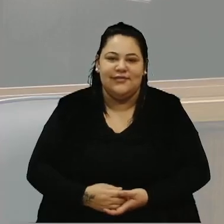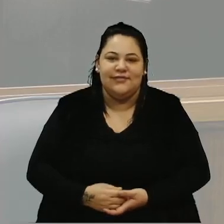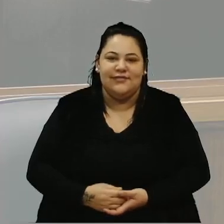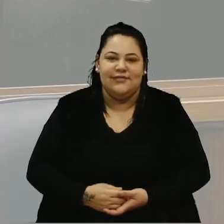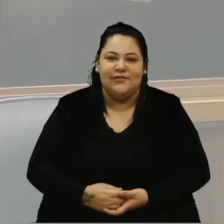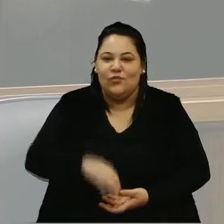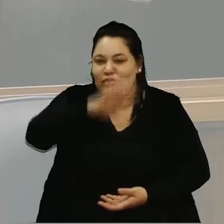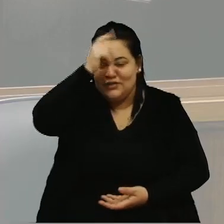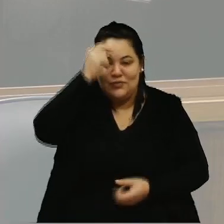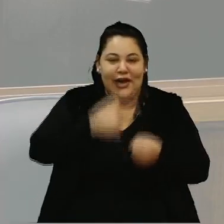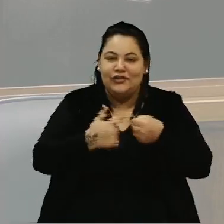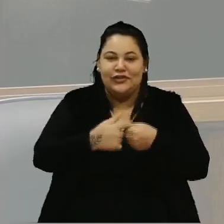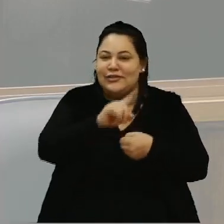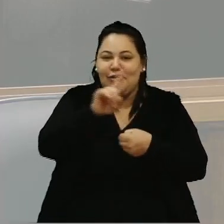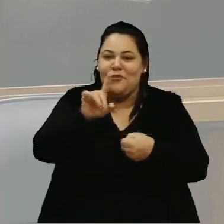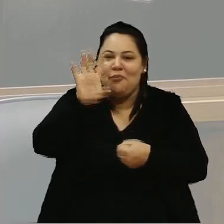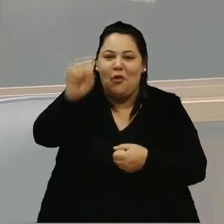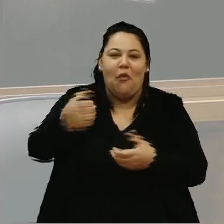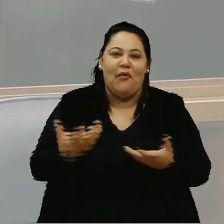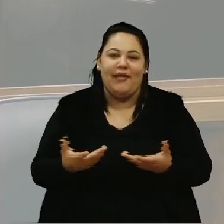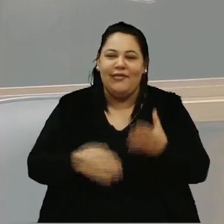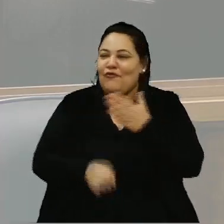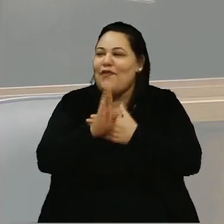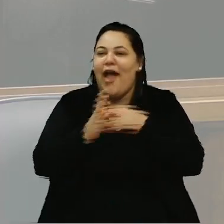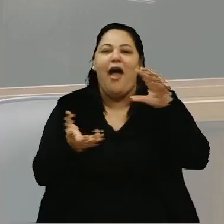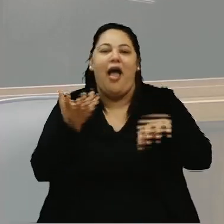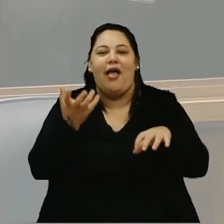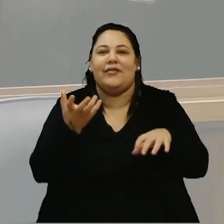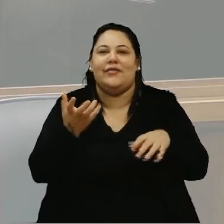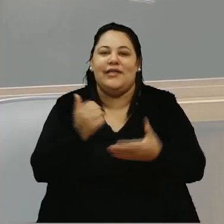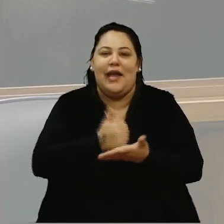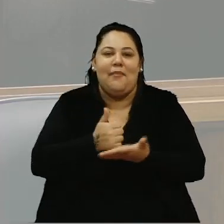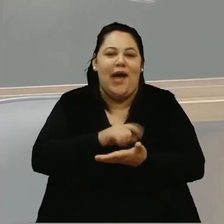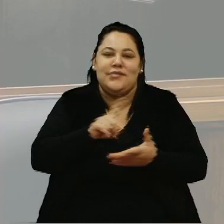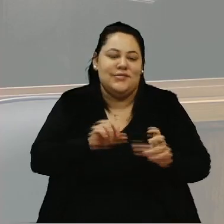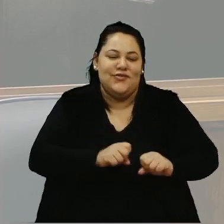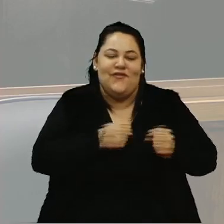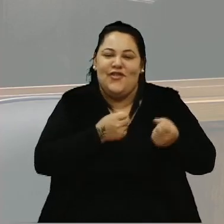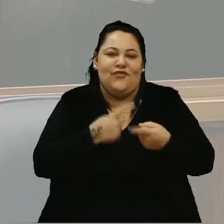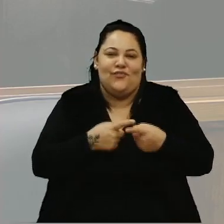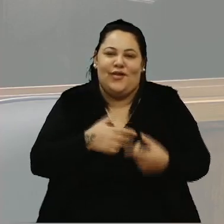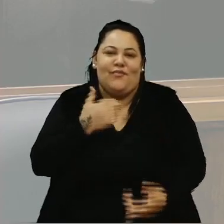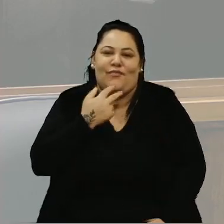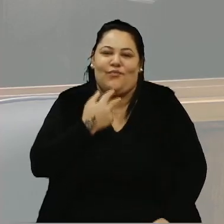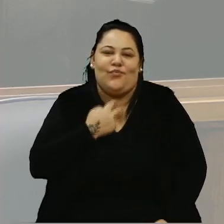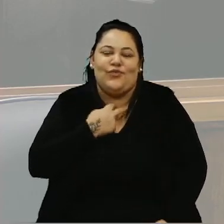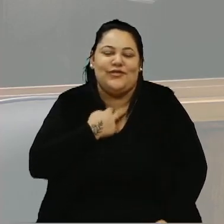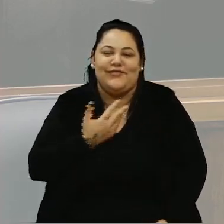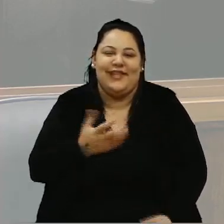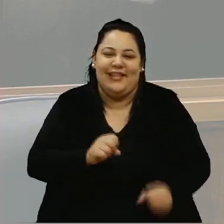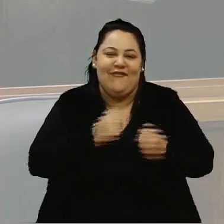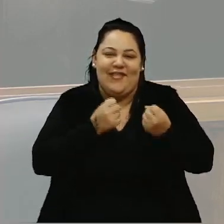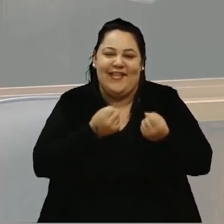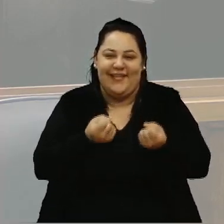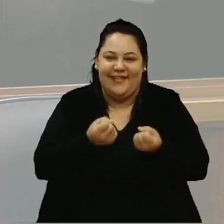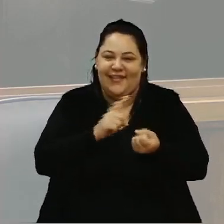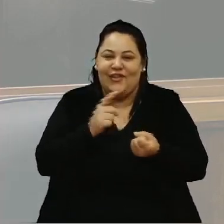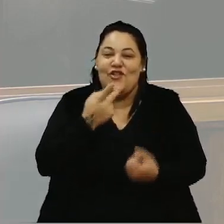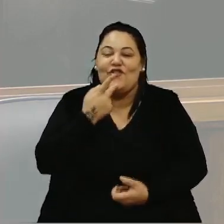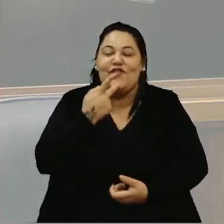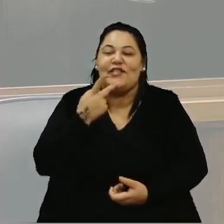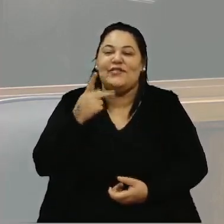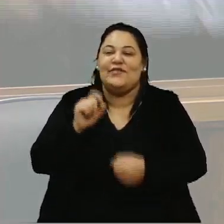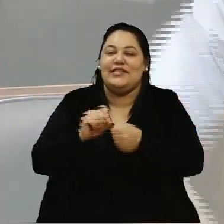vai. Inclusive a base nem defende aqui, né? Porque não tem como defender. Não tem como defender. E eu não estou falando de